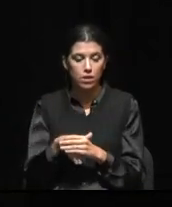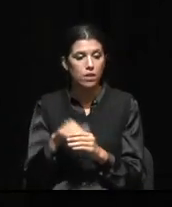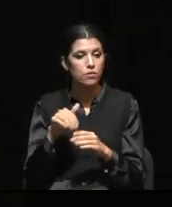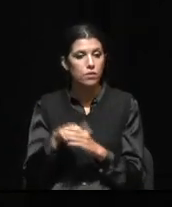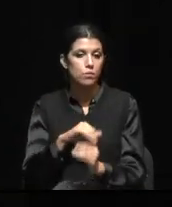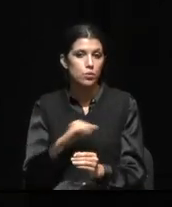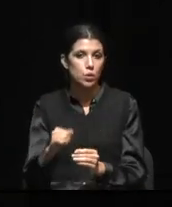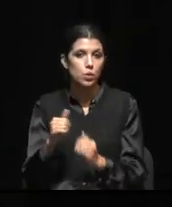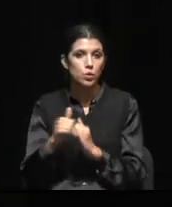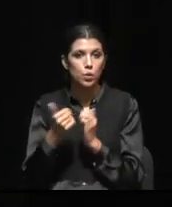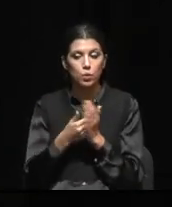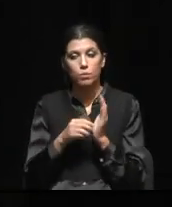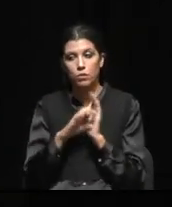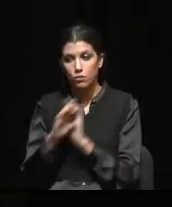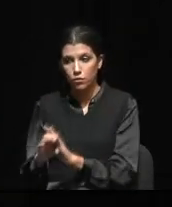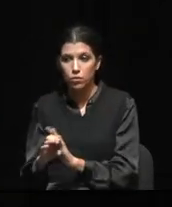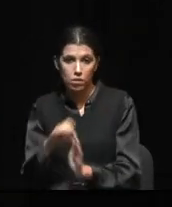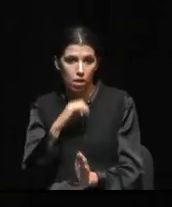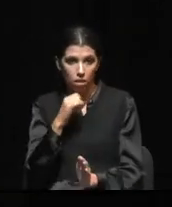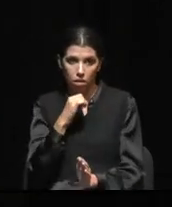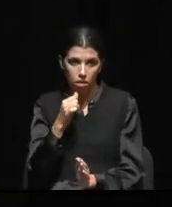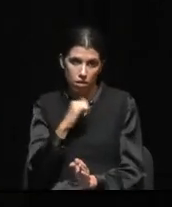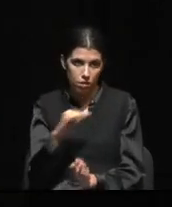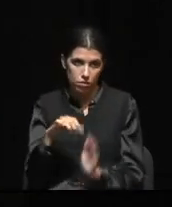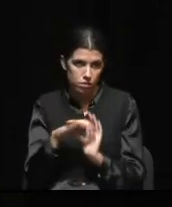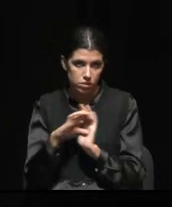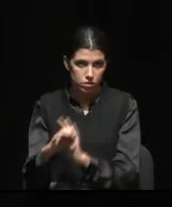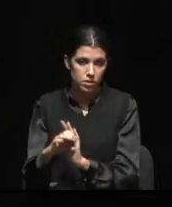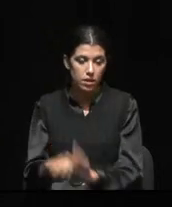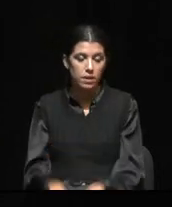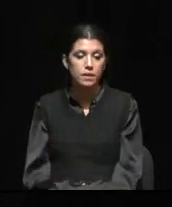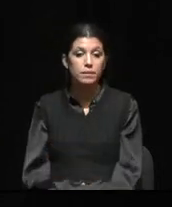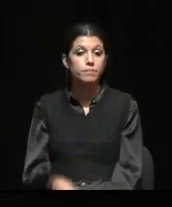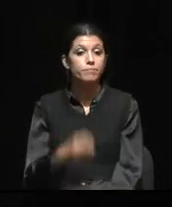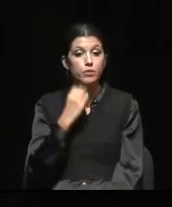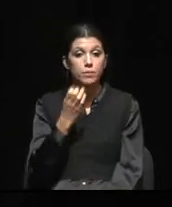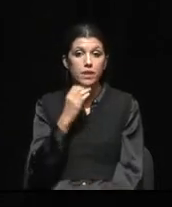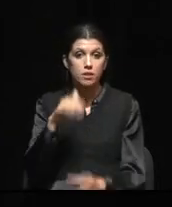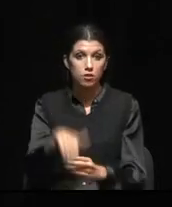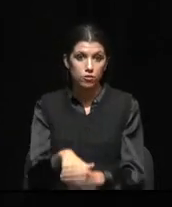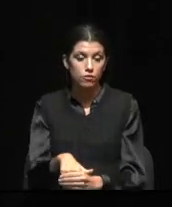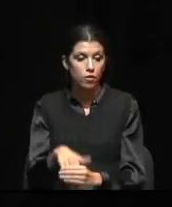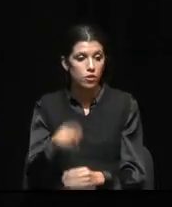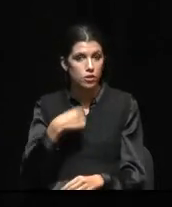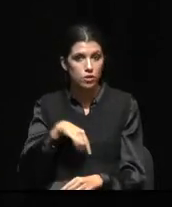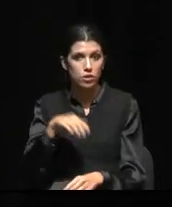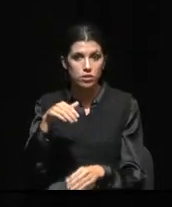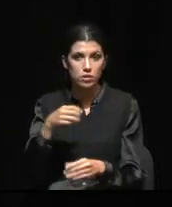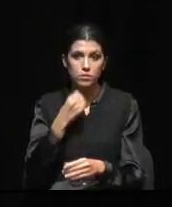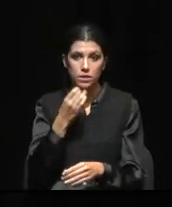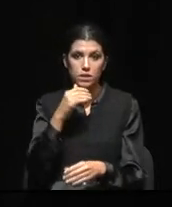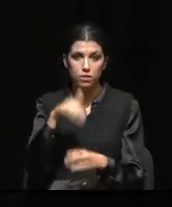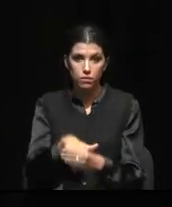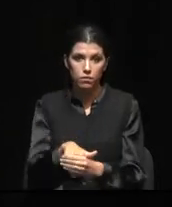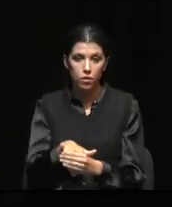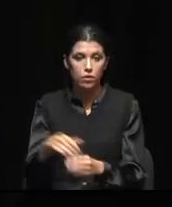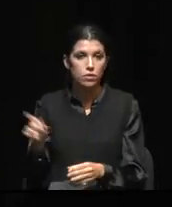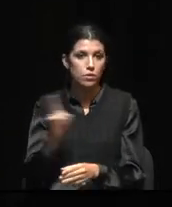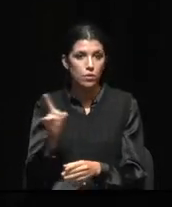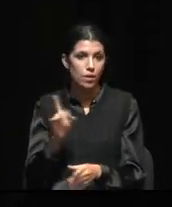do cha como votamos habitualmente com uma declaração de voto e a nossa declaração de voto não é quanto